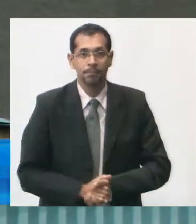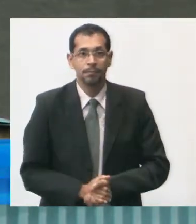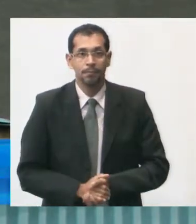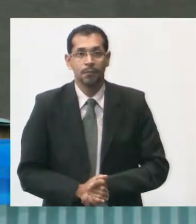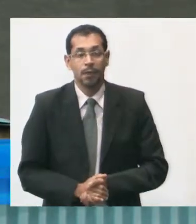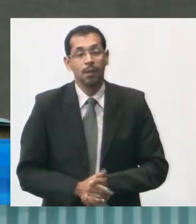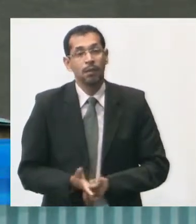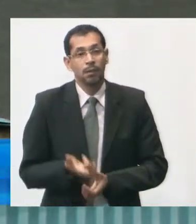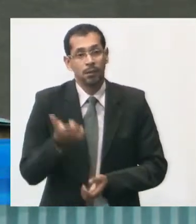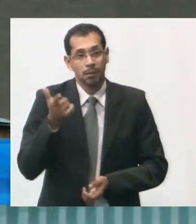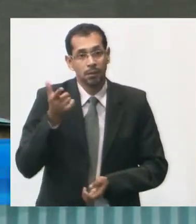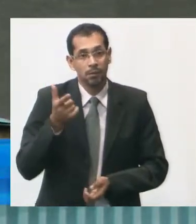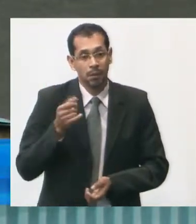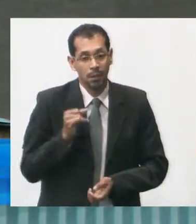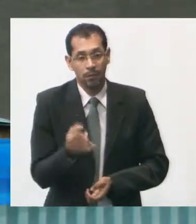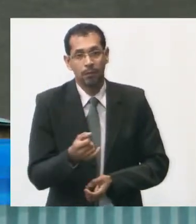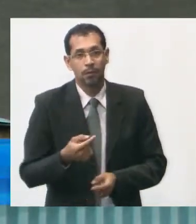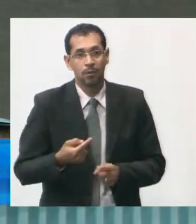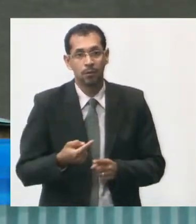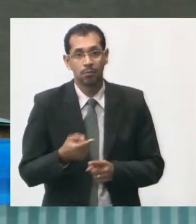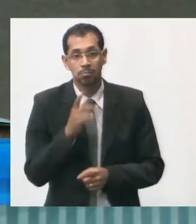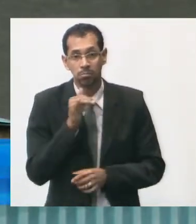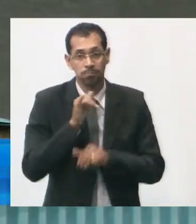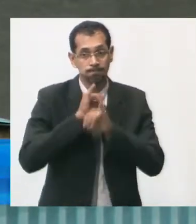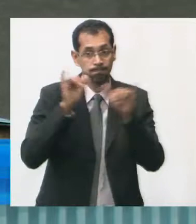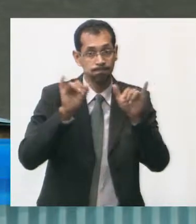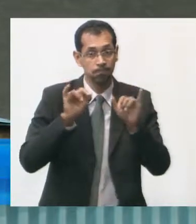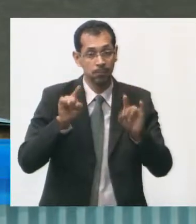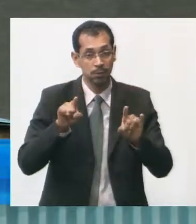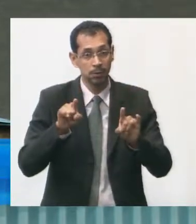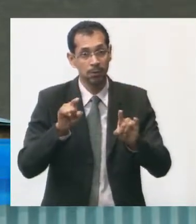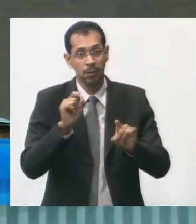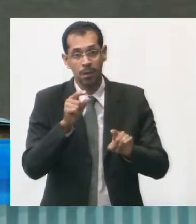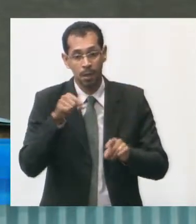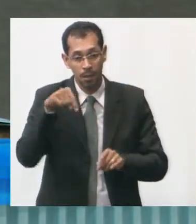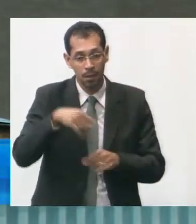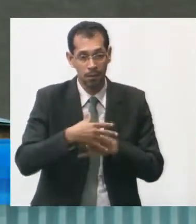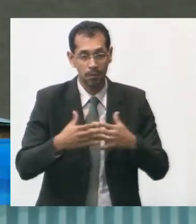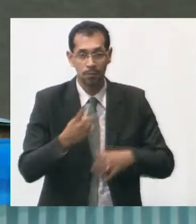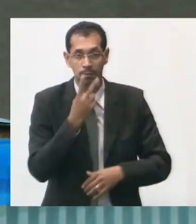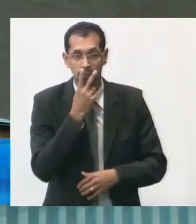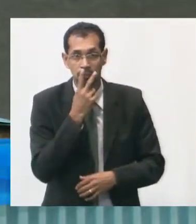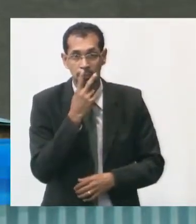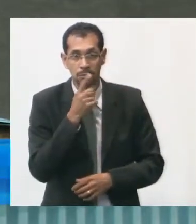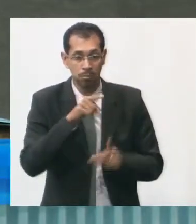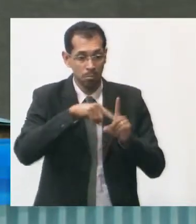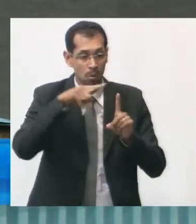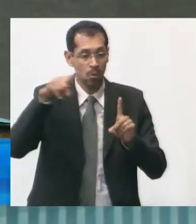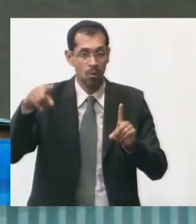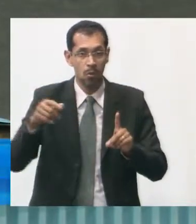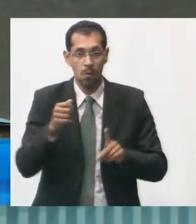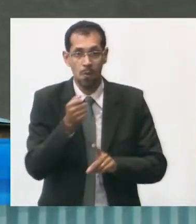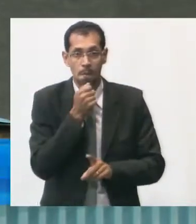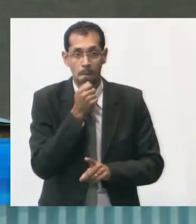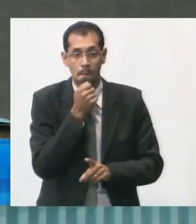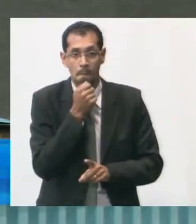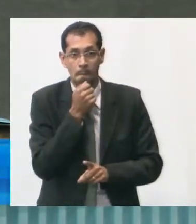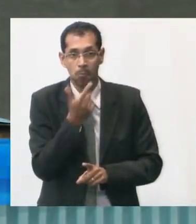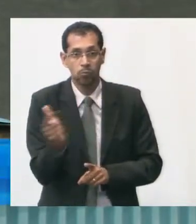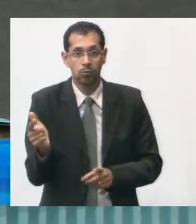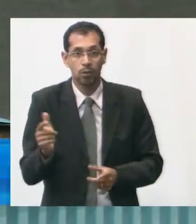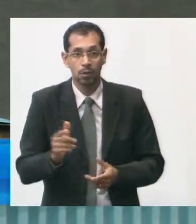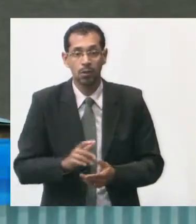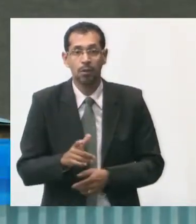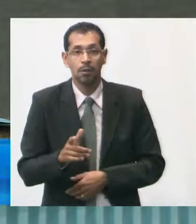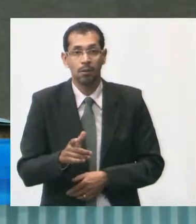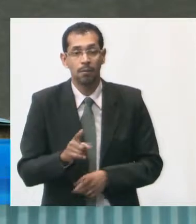alerta, que o município de Vitória ainda não fez essa estatística, não é falado, mas nós temos crianças com epidermólise e boliose